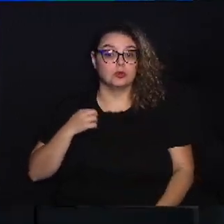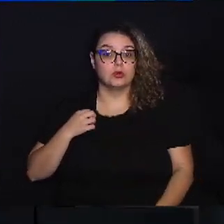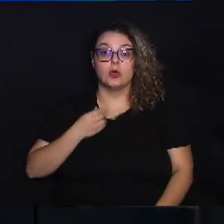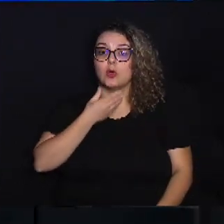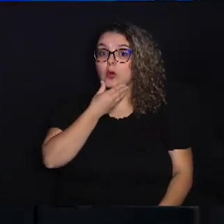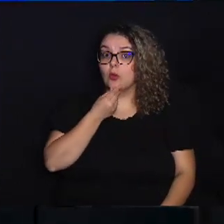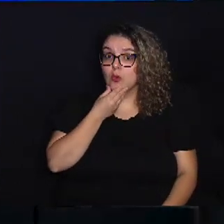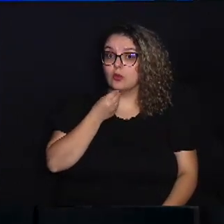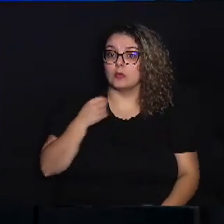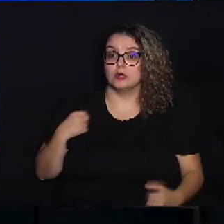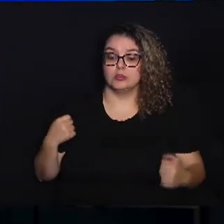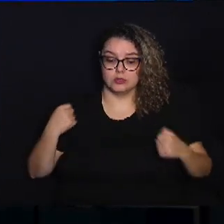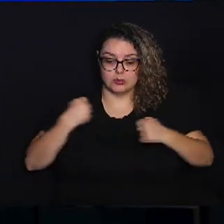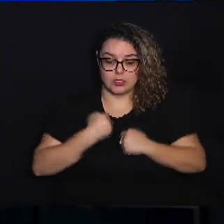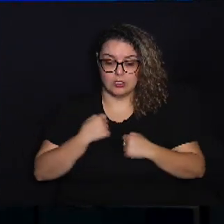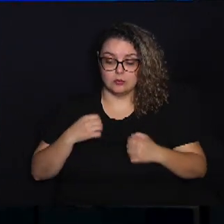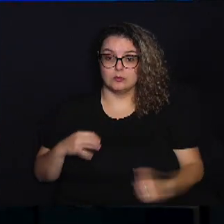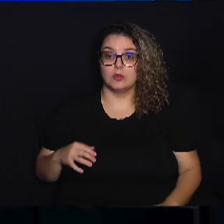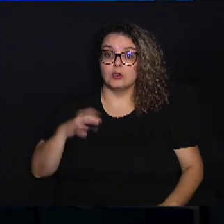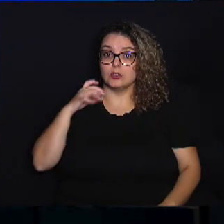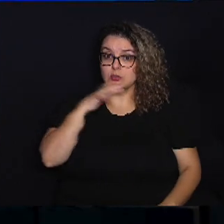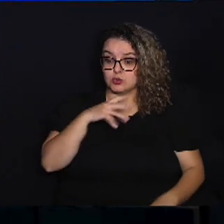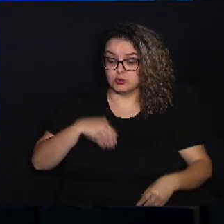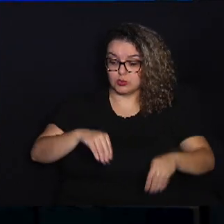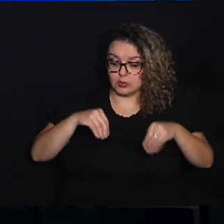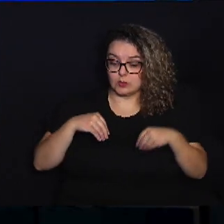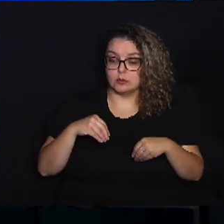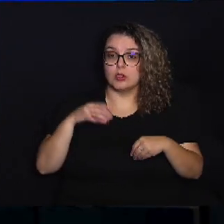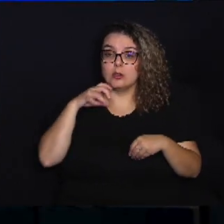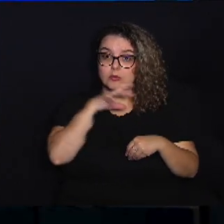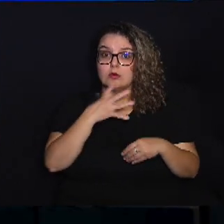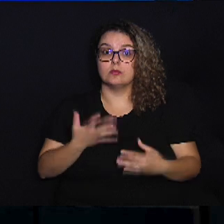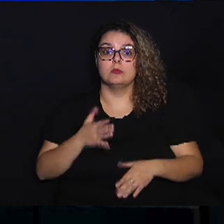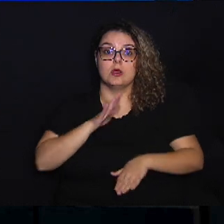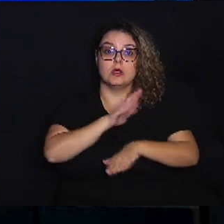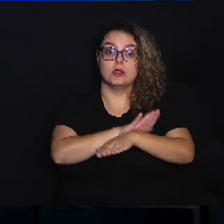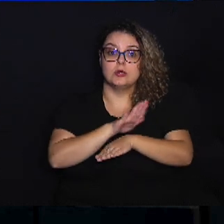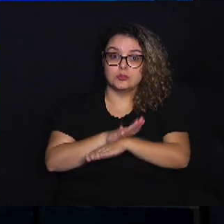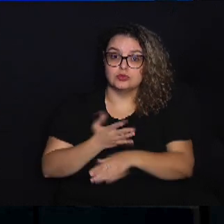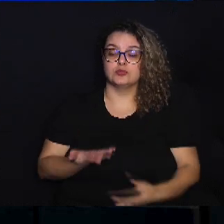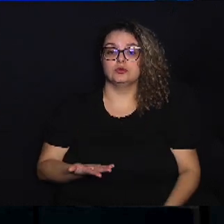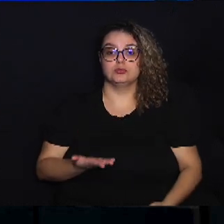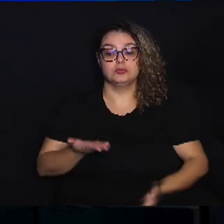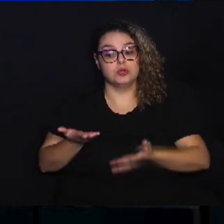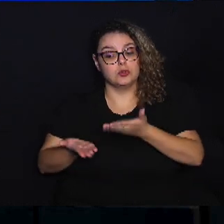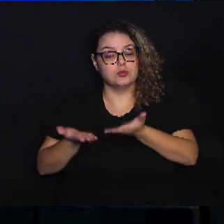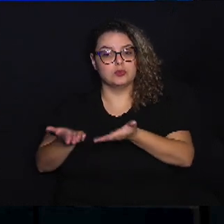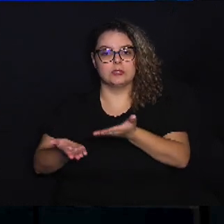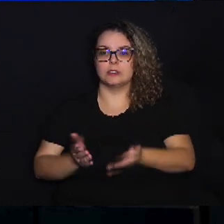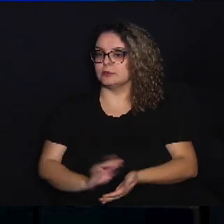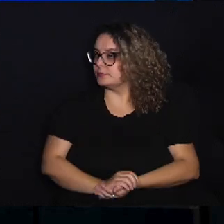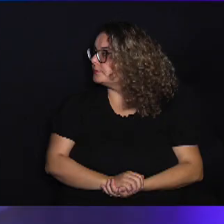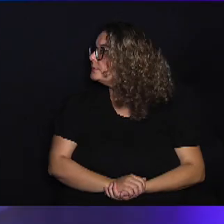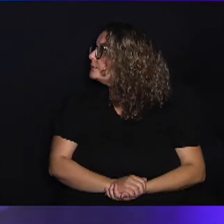e cobertores, prezando sempre pelo bom estado de conservação das peças.